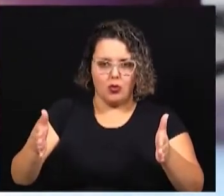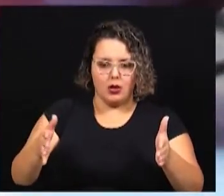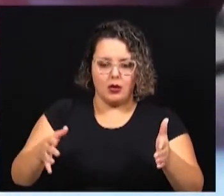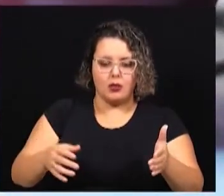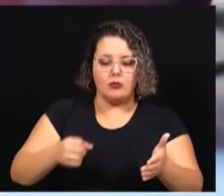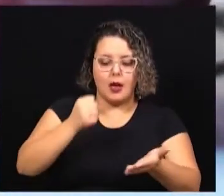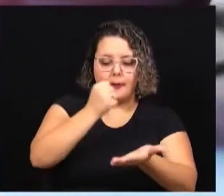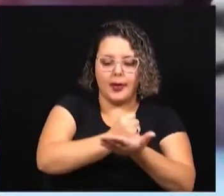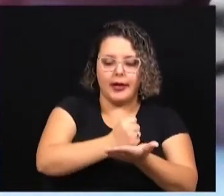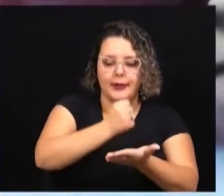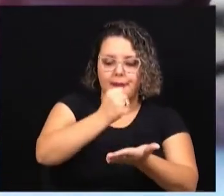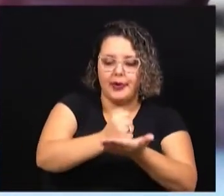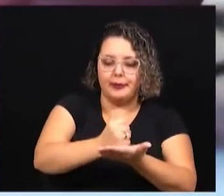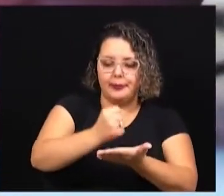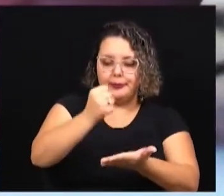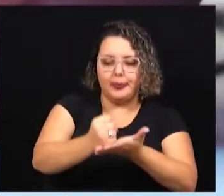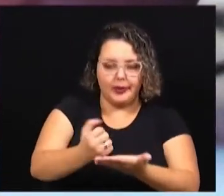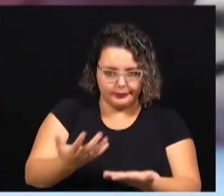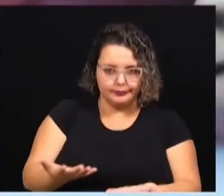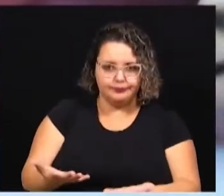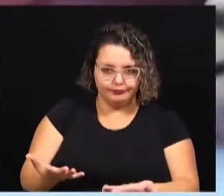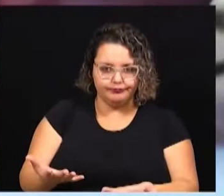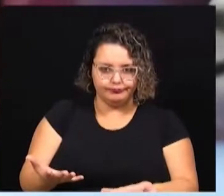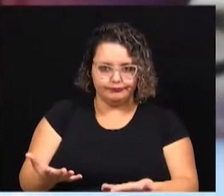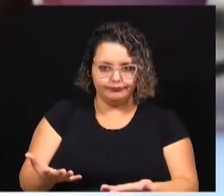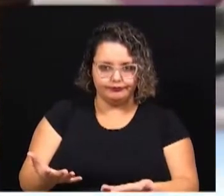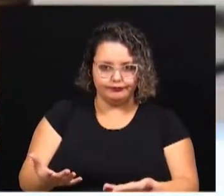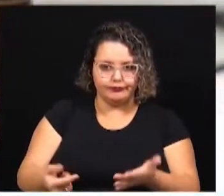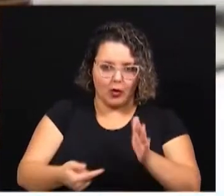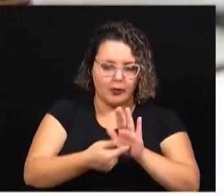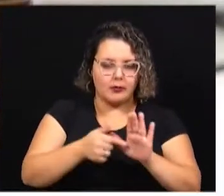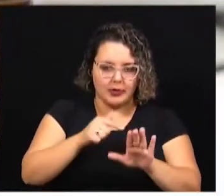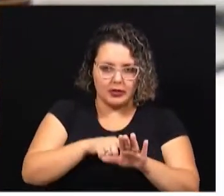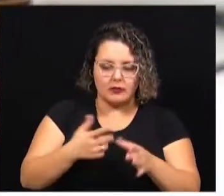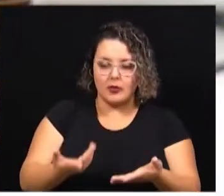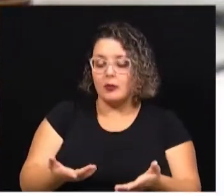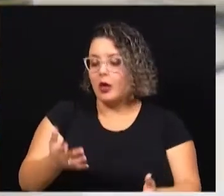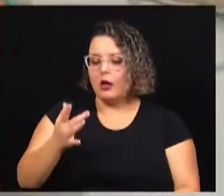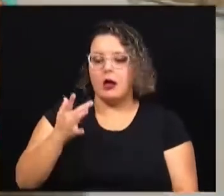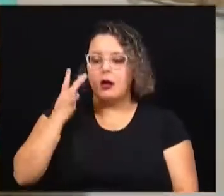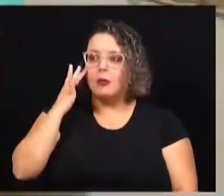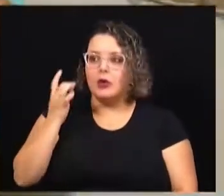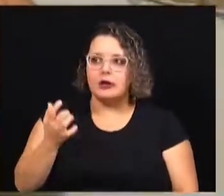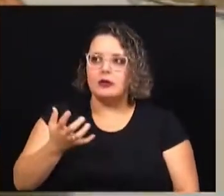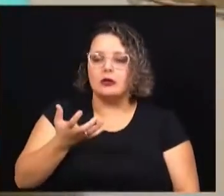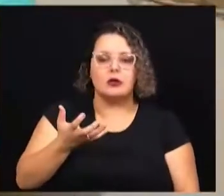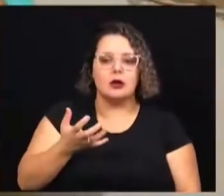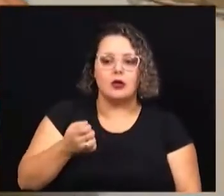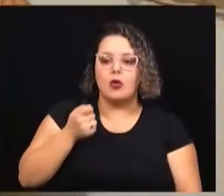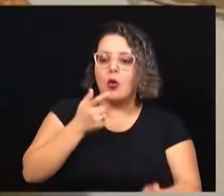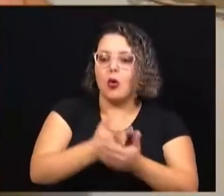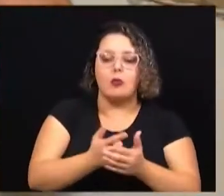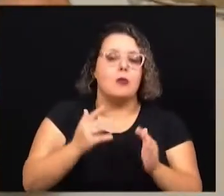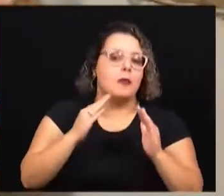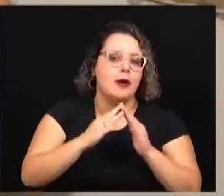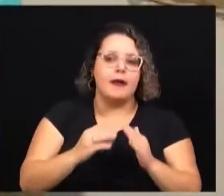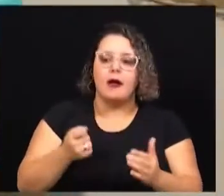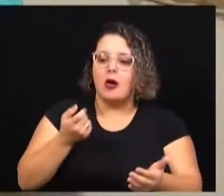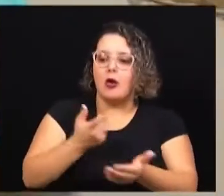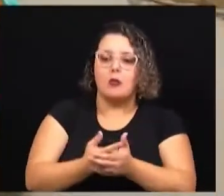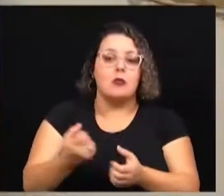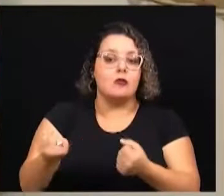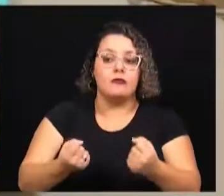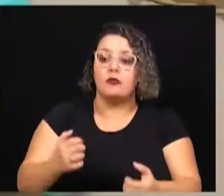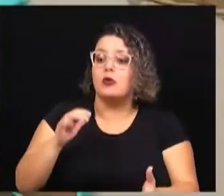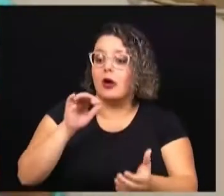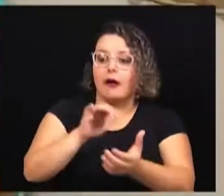vai meio que carimbando esses dinheiros. Então, isso aqui eu vou destinar, que amanhã eu quero comprar uma casa, eu quero comprar um carro, eu